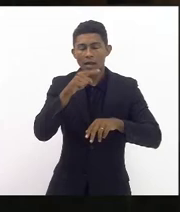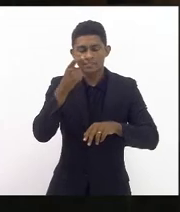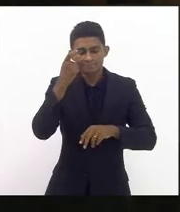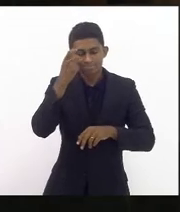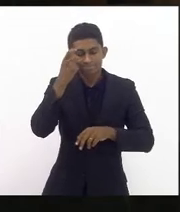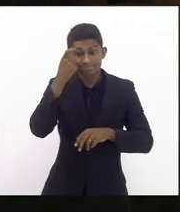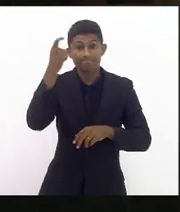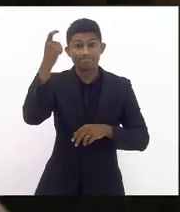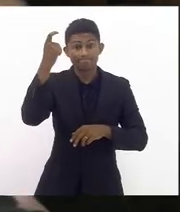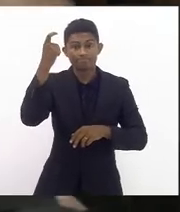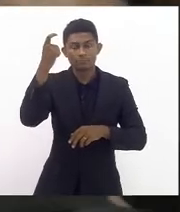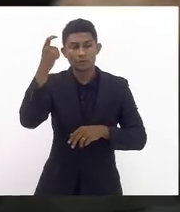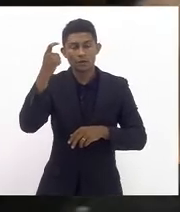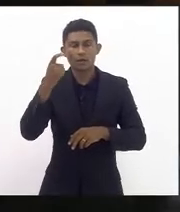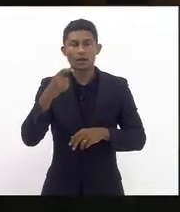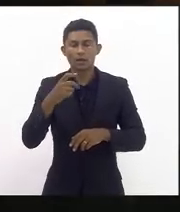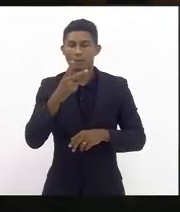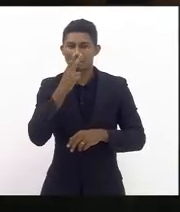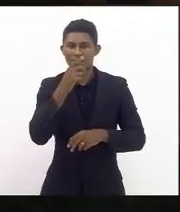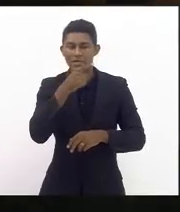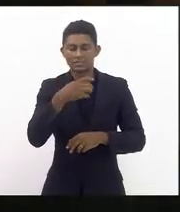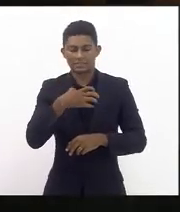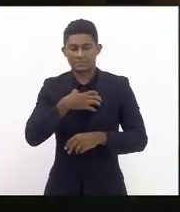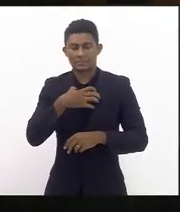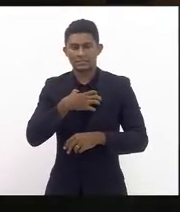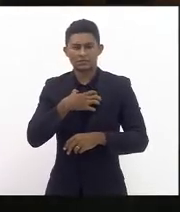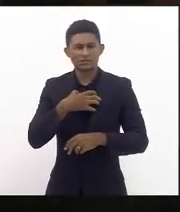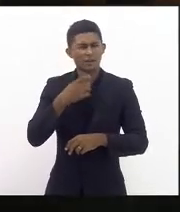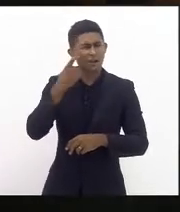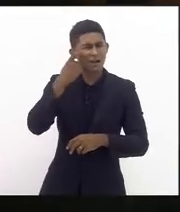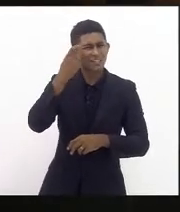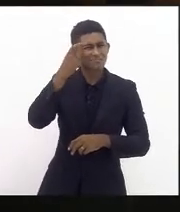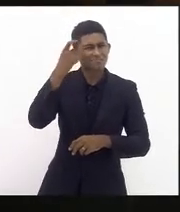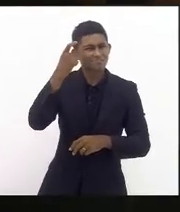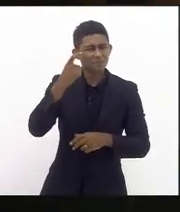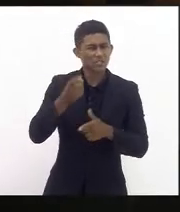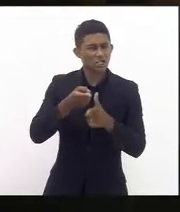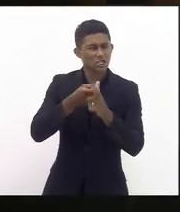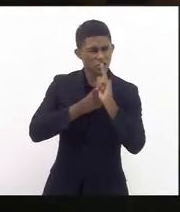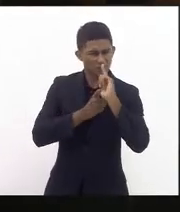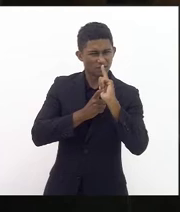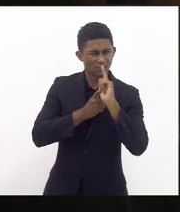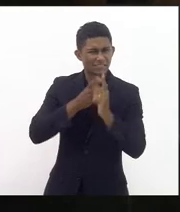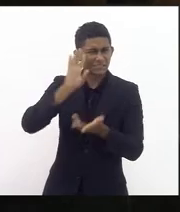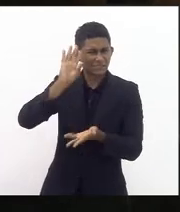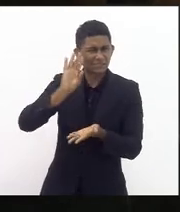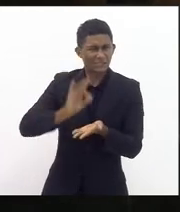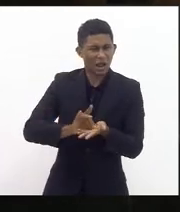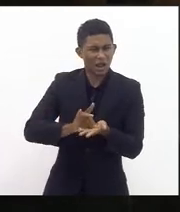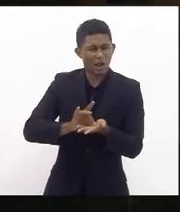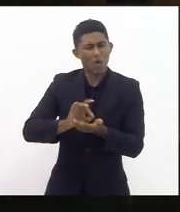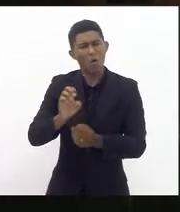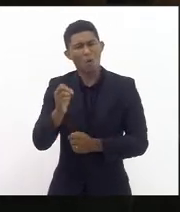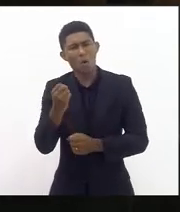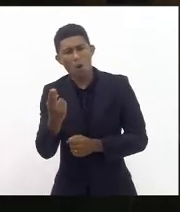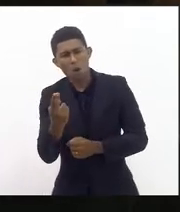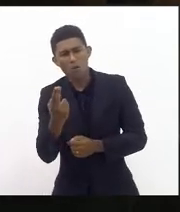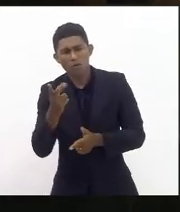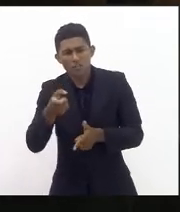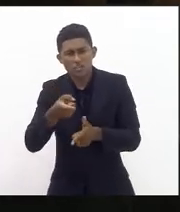ficou inseguro se essa dívida é real ou é uma